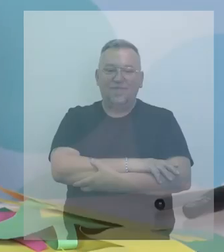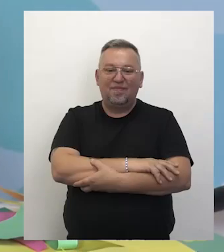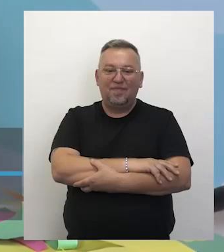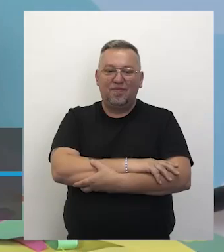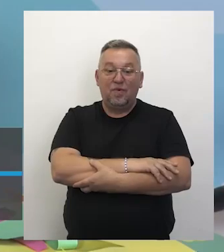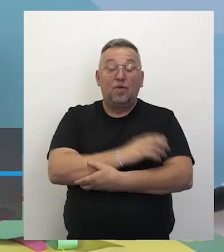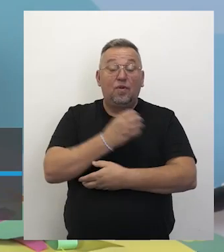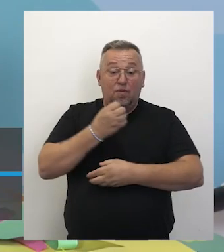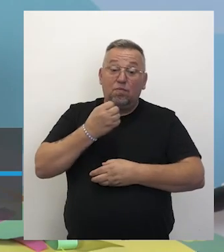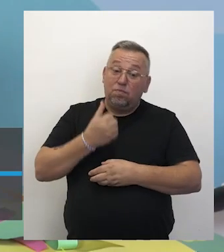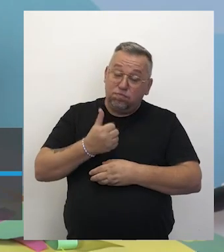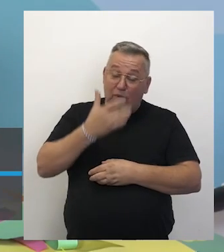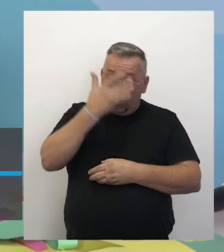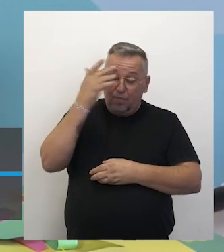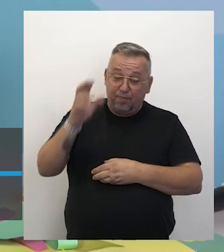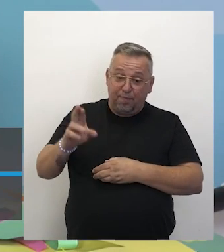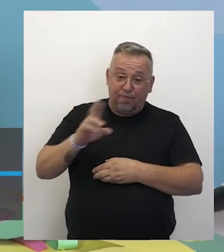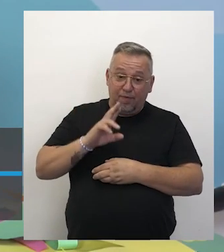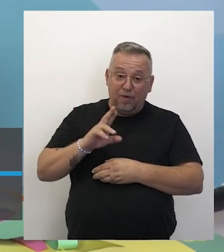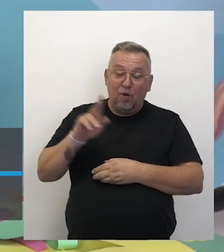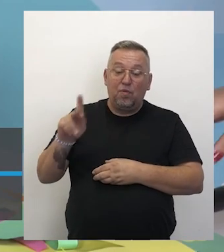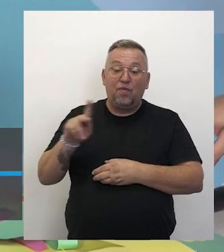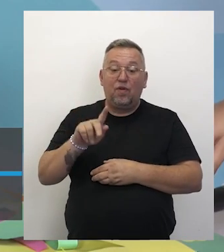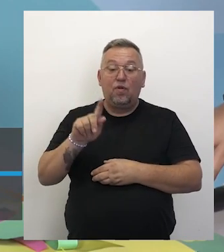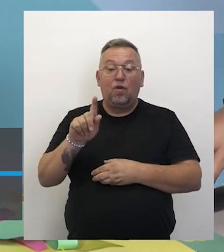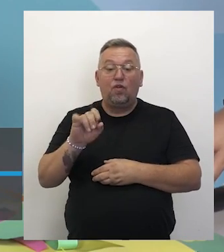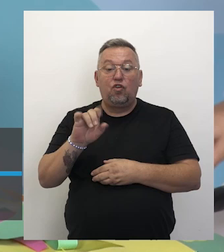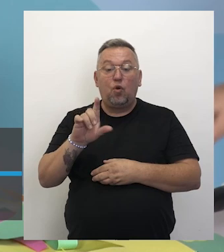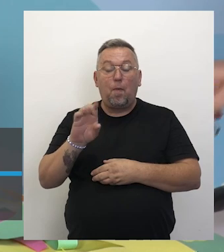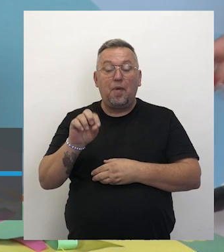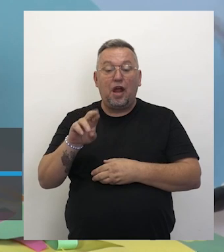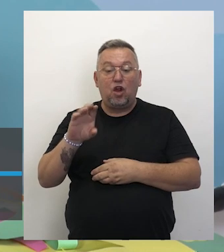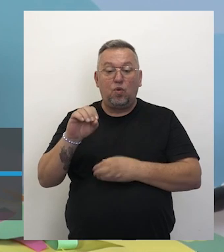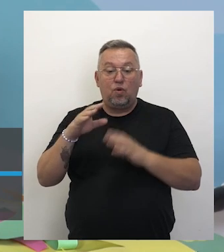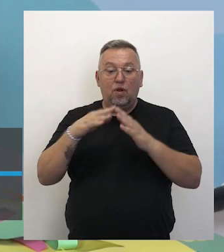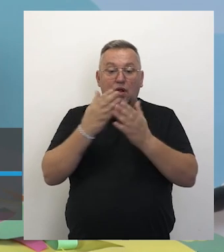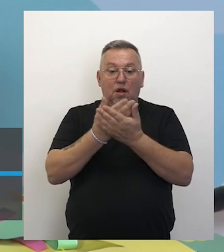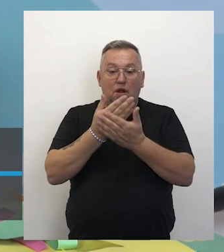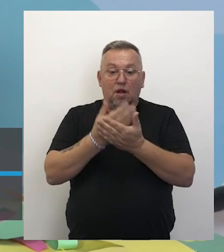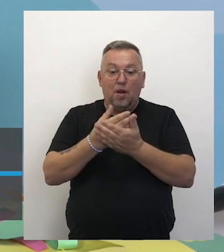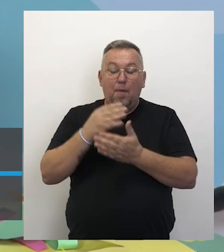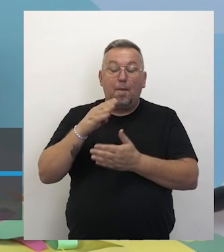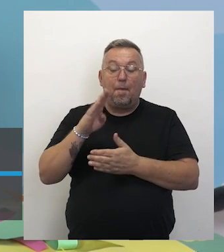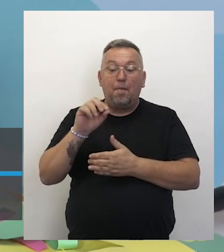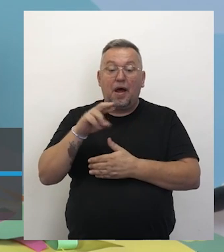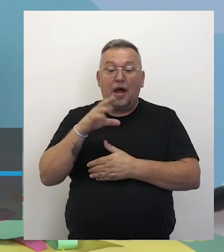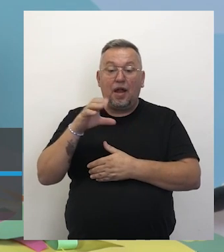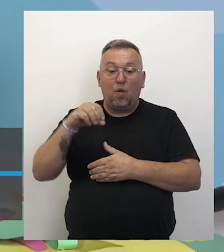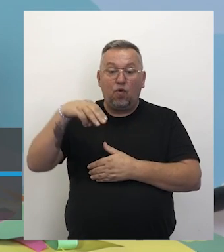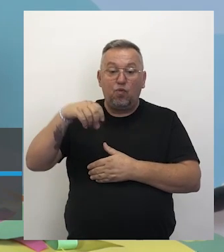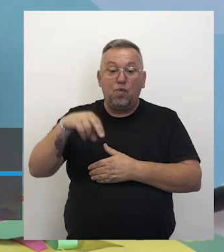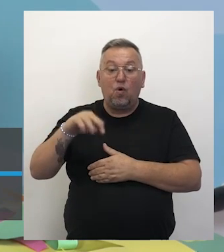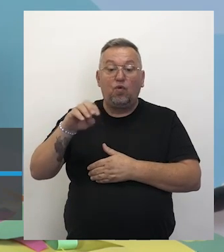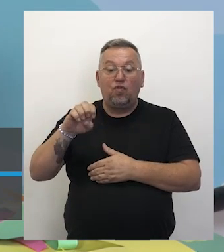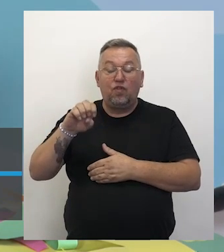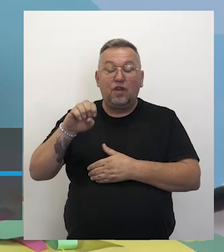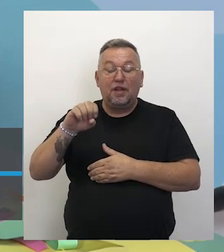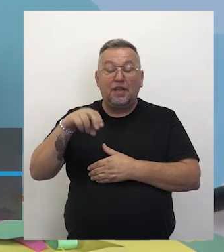Bom, a turma aqui respondendo, ó, Pro Gilberto, da Escola Estadual Barão de Monte Santo, de Mococa,